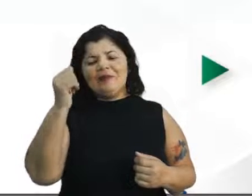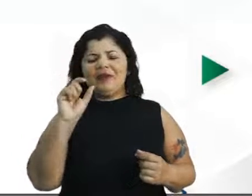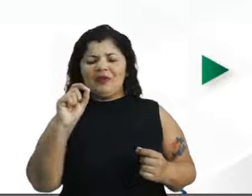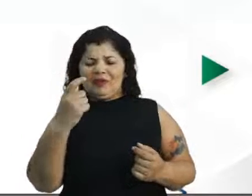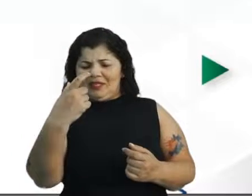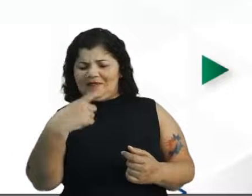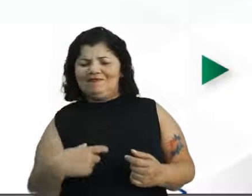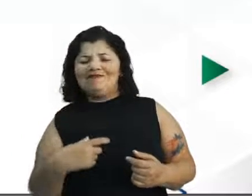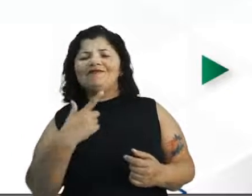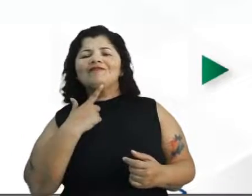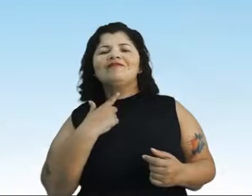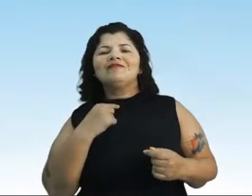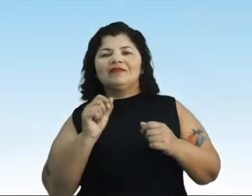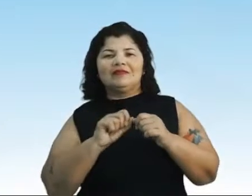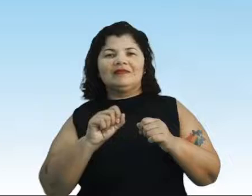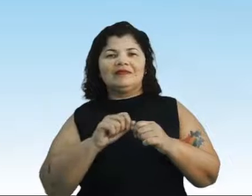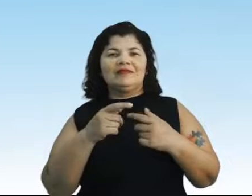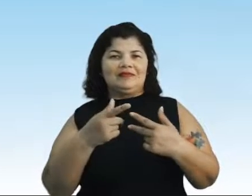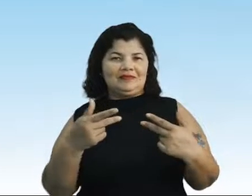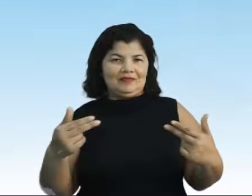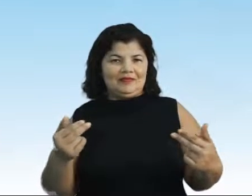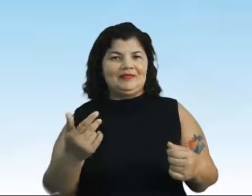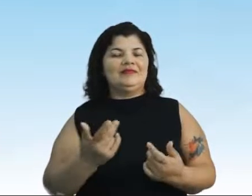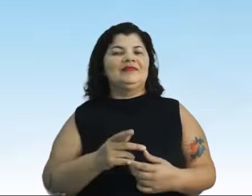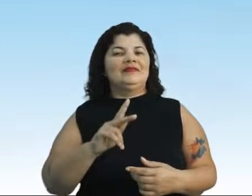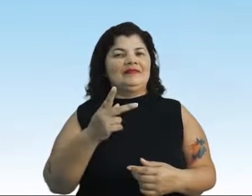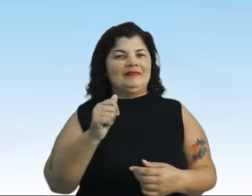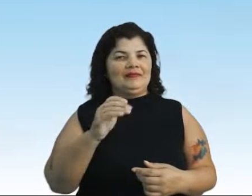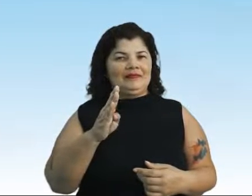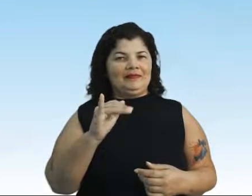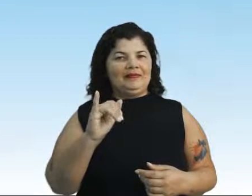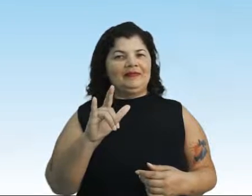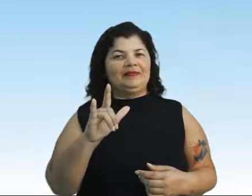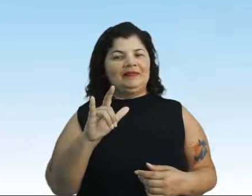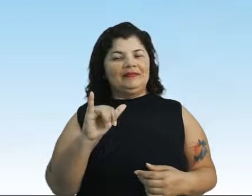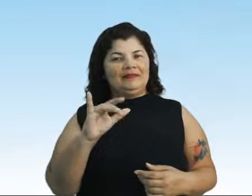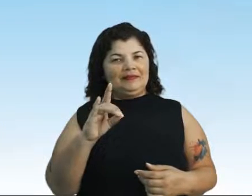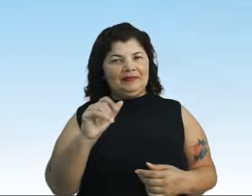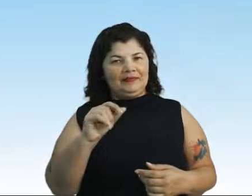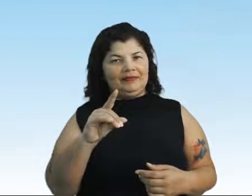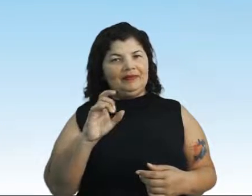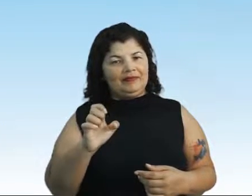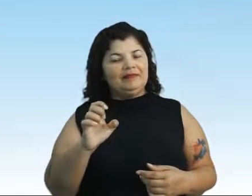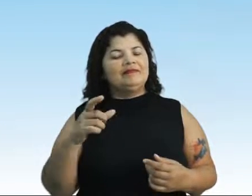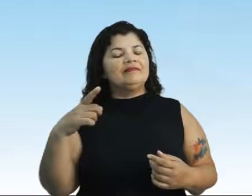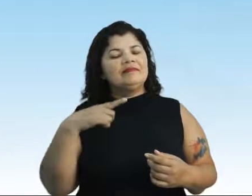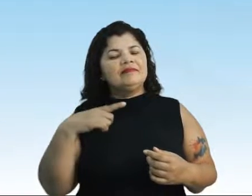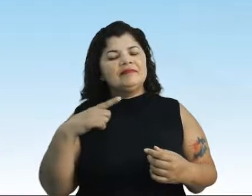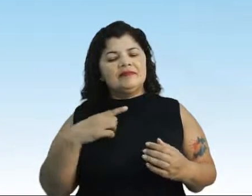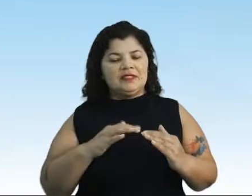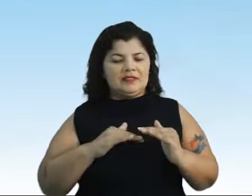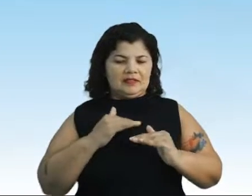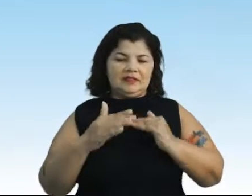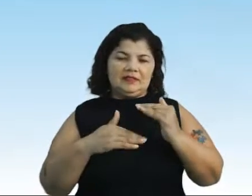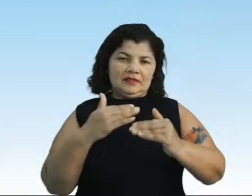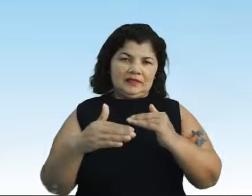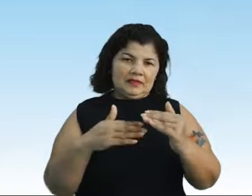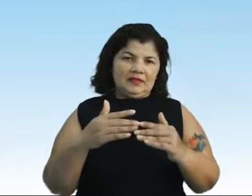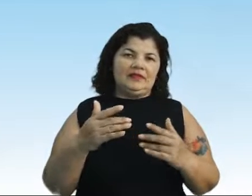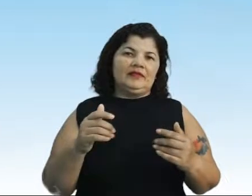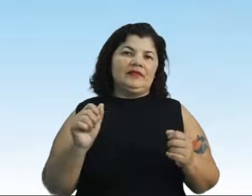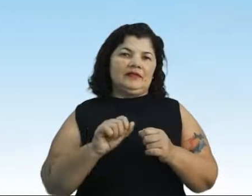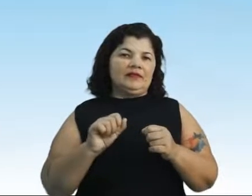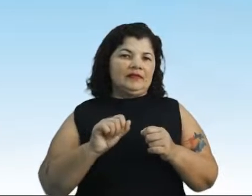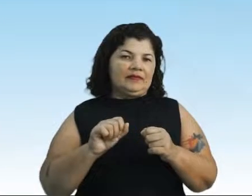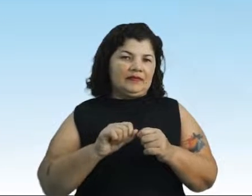um talento, uma competência, uma vontade, uma predisposição que você desenvolveu para